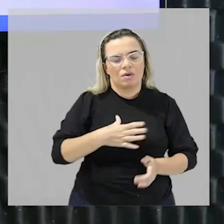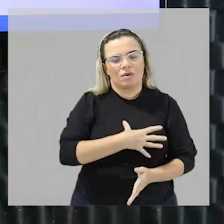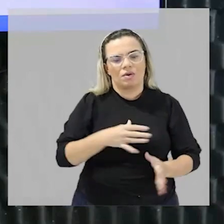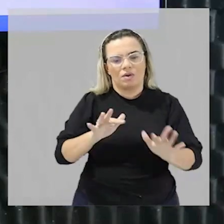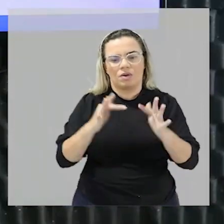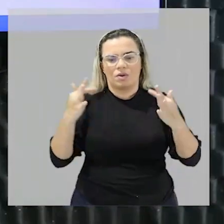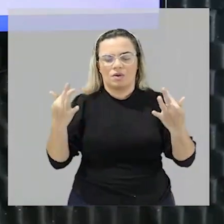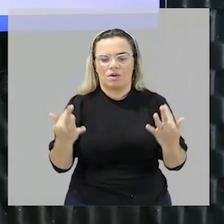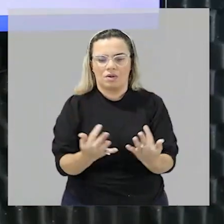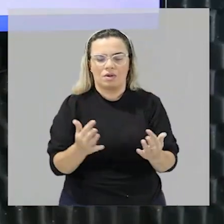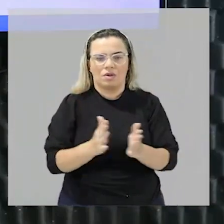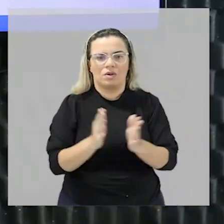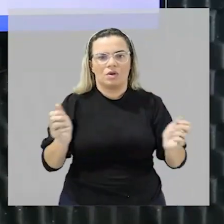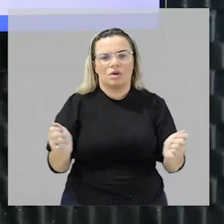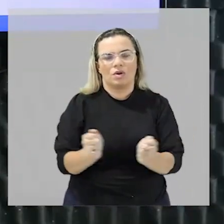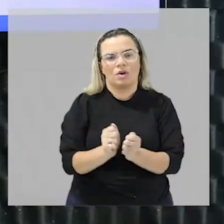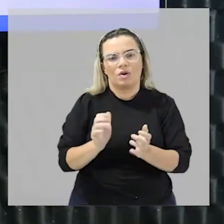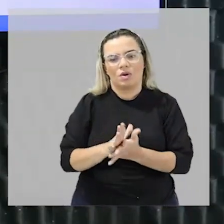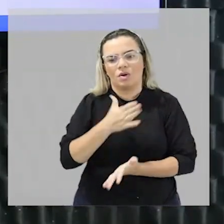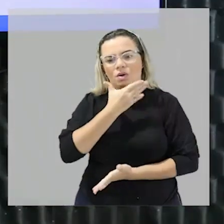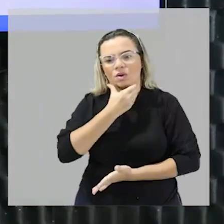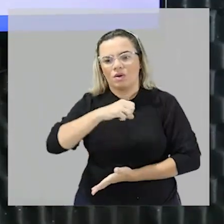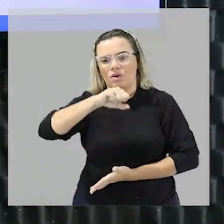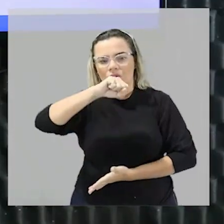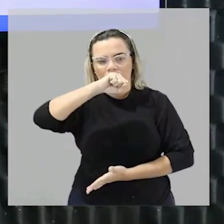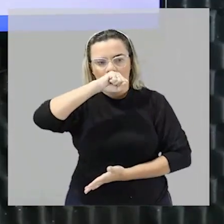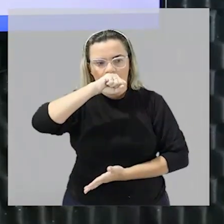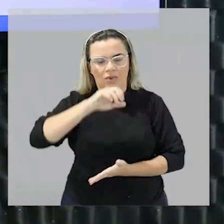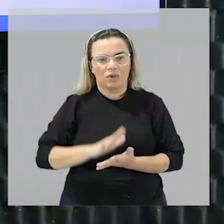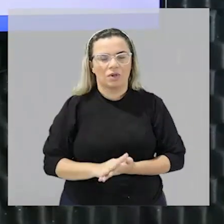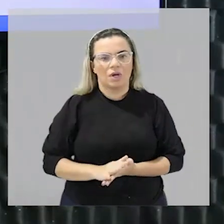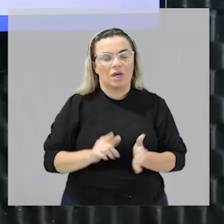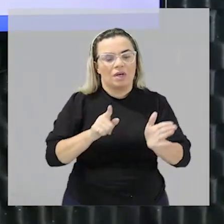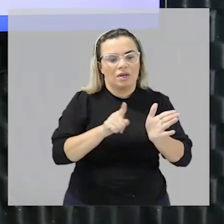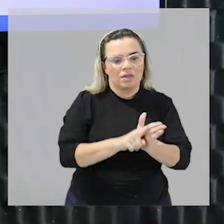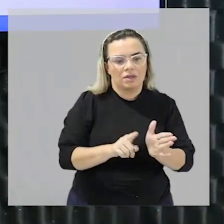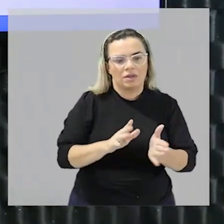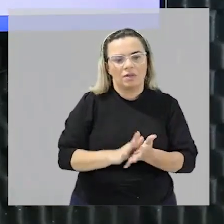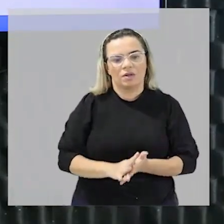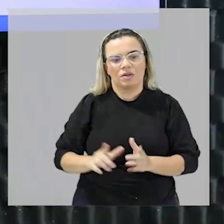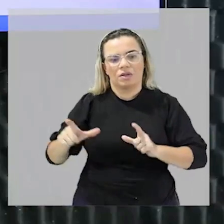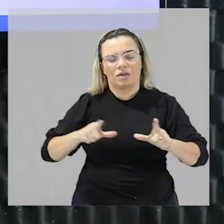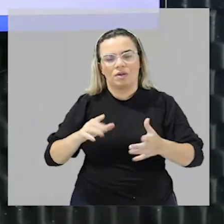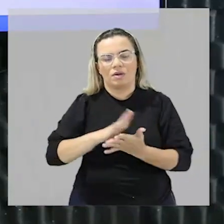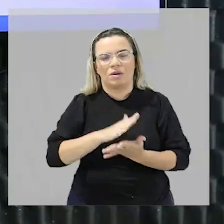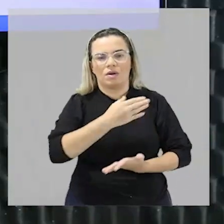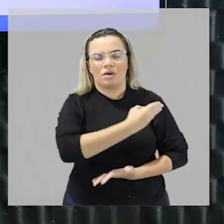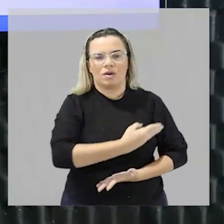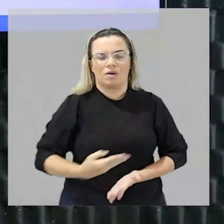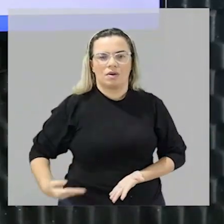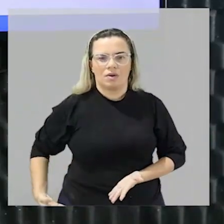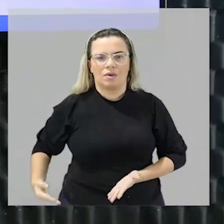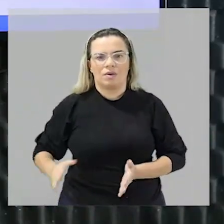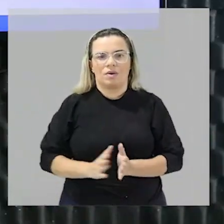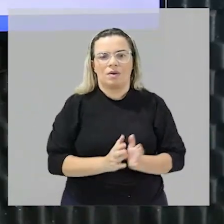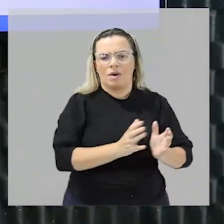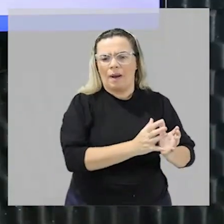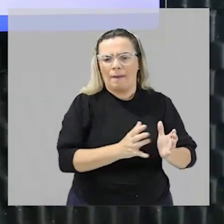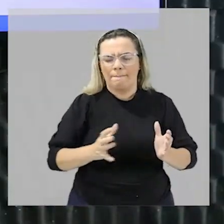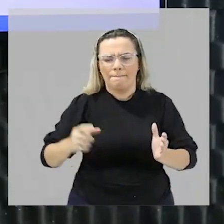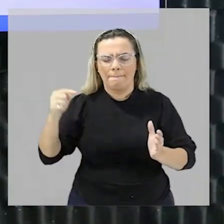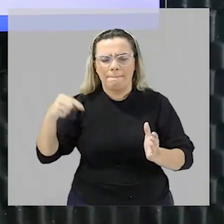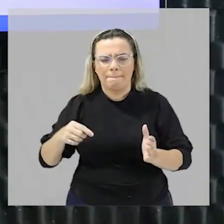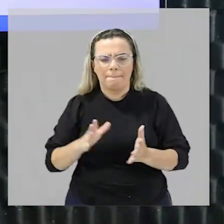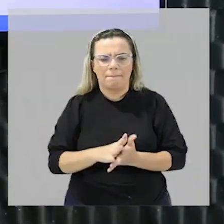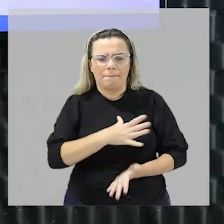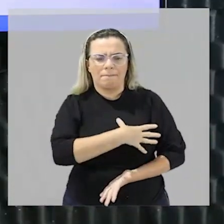estiverem na companhia de seus pais, salvo se servirem a ofícios públicos, ou seja, a grande parte